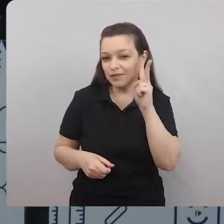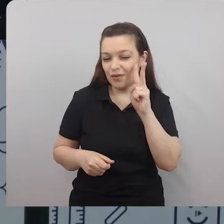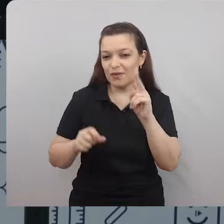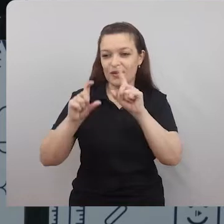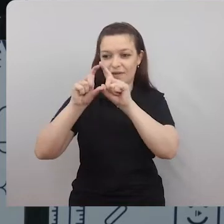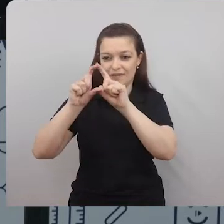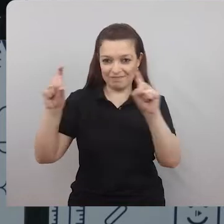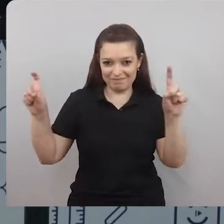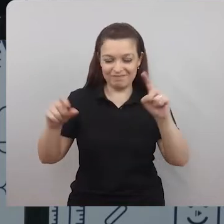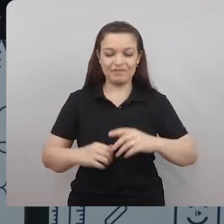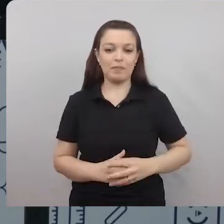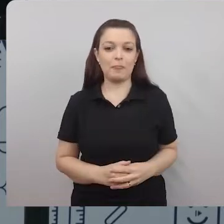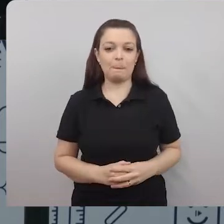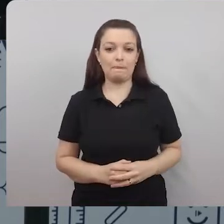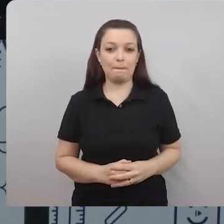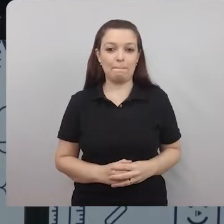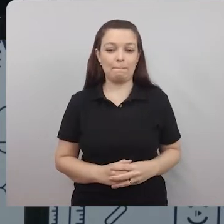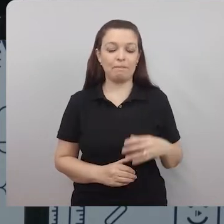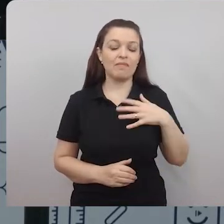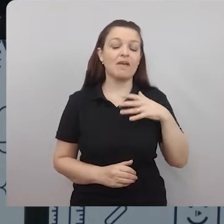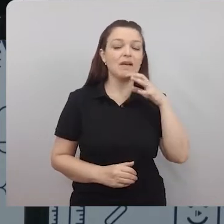tirinhas? Olha só, vamos lembrar